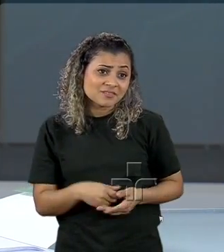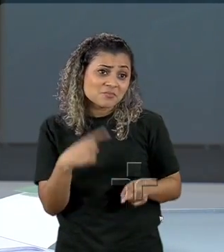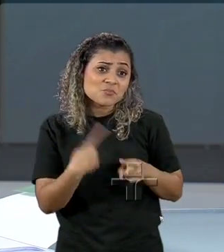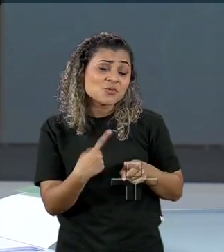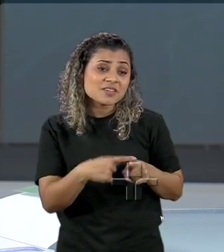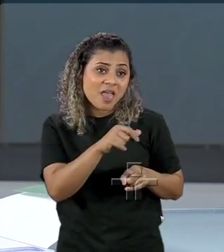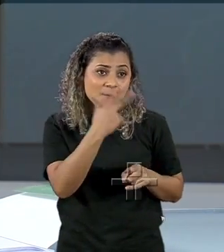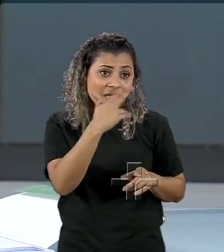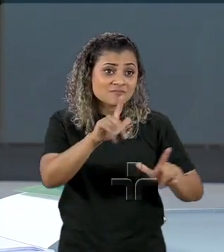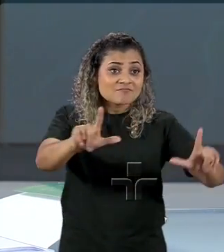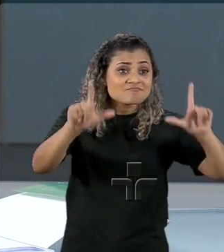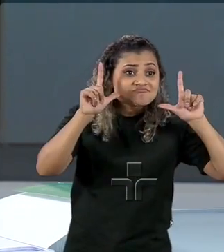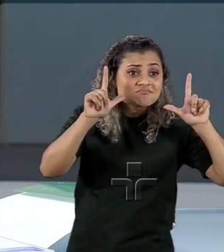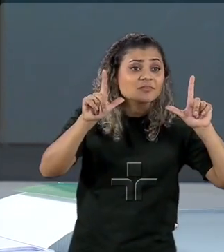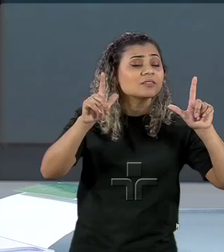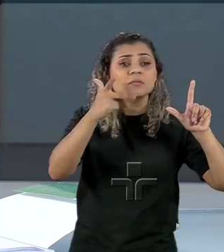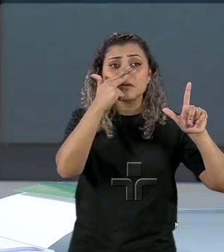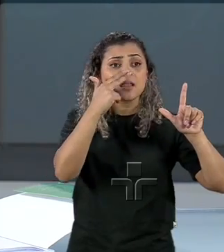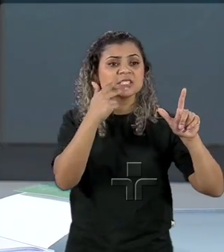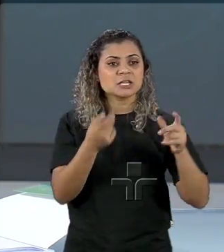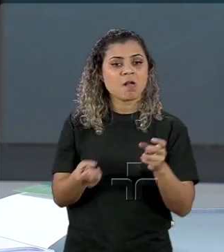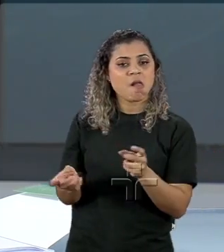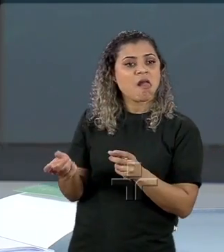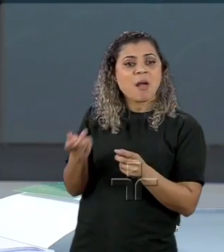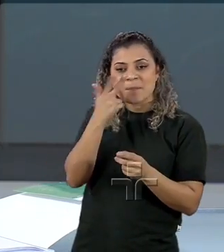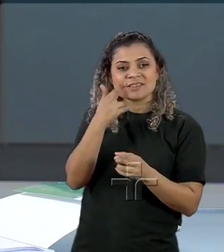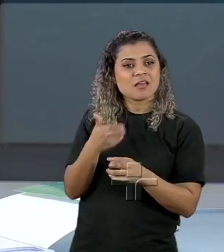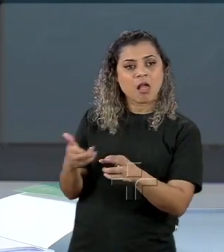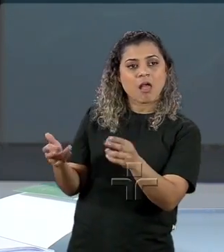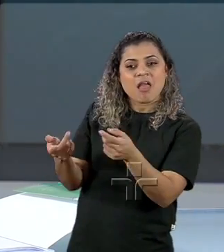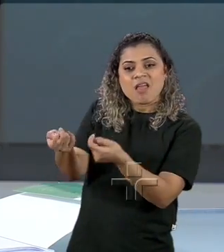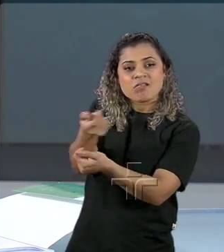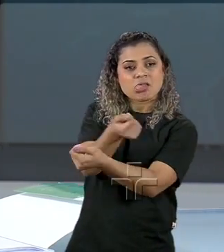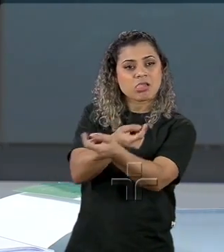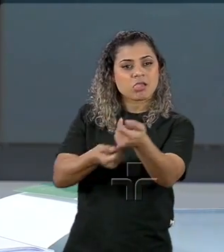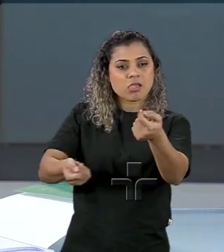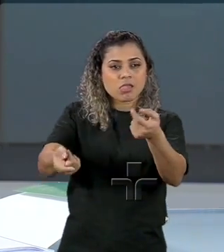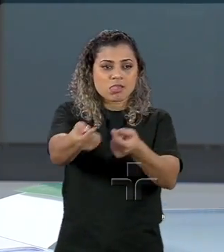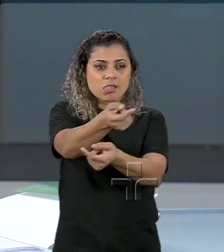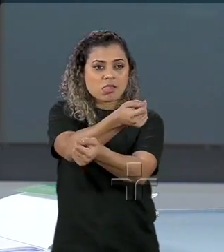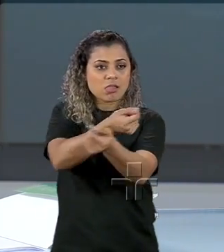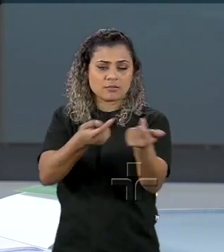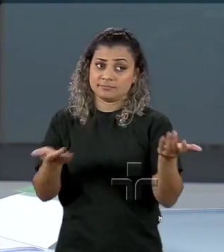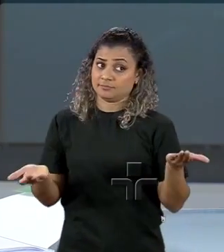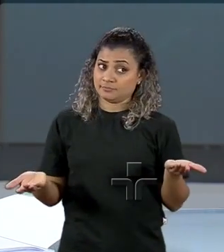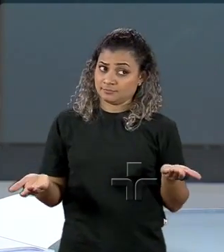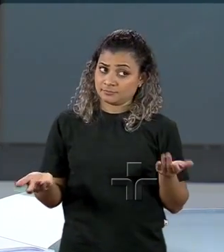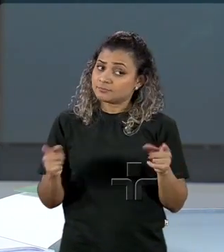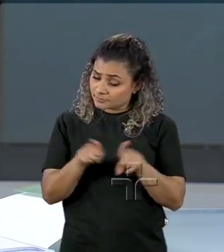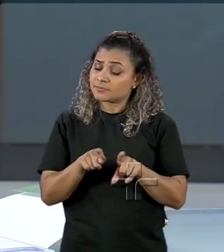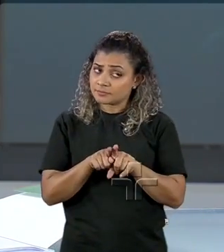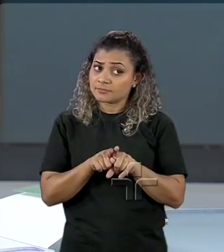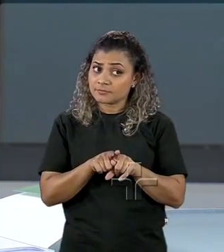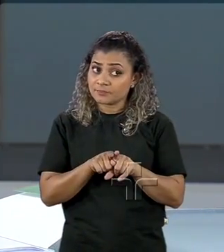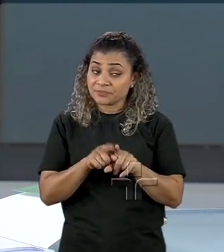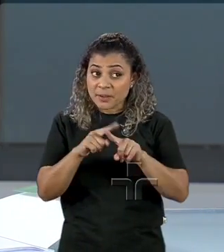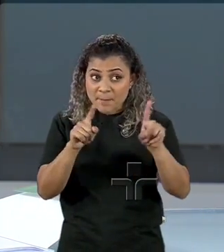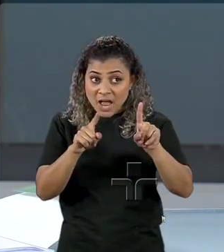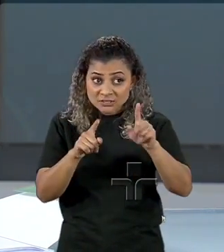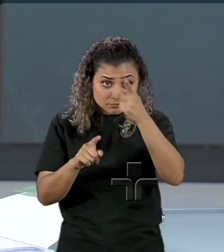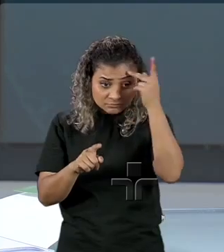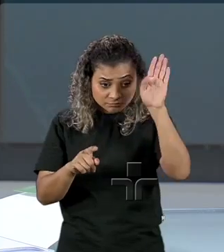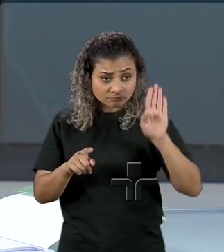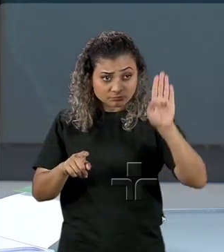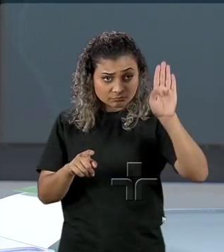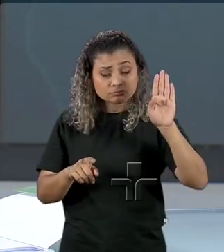vontade do próprio eleitor, engana o eleitor. Agora, o eleitor também, com a internet em